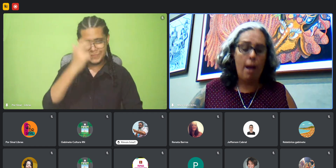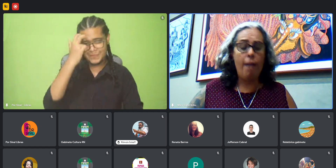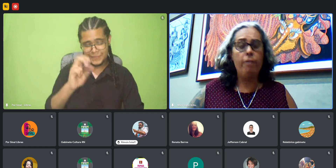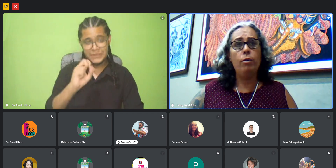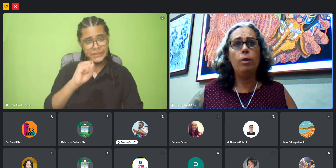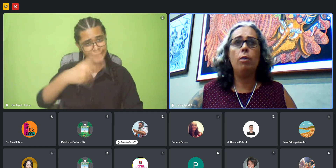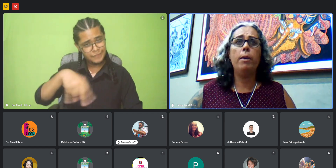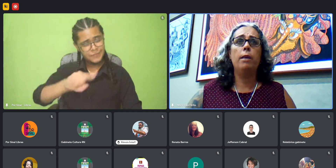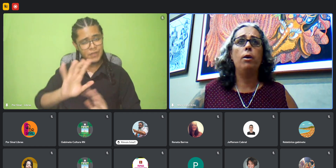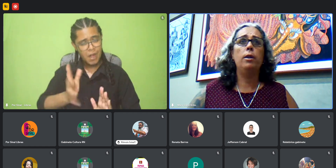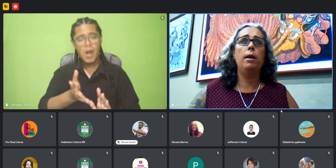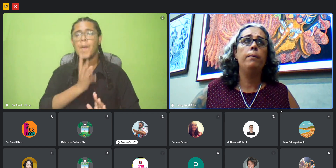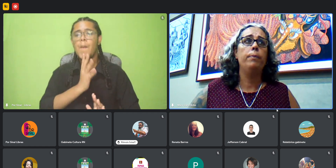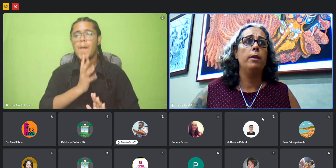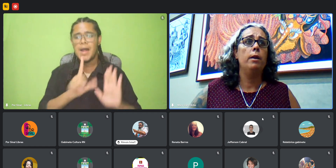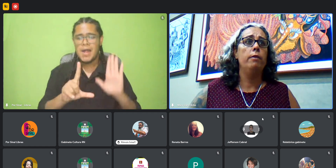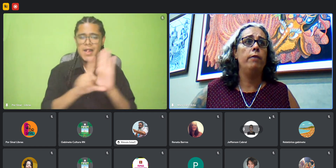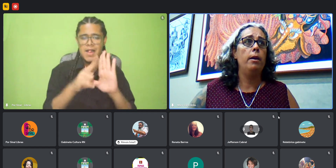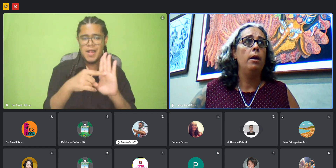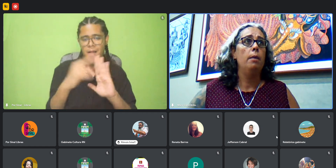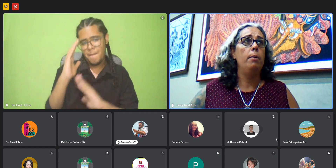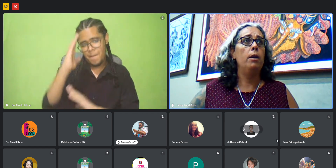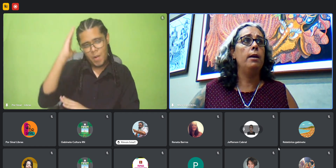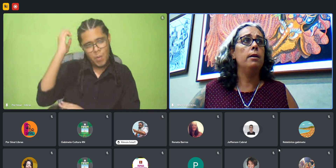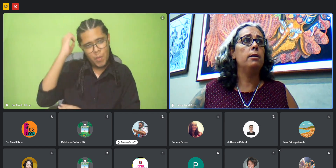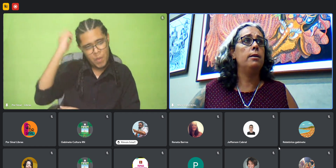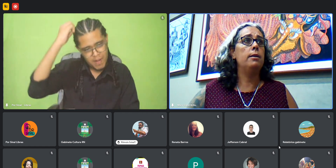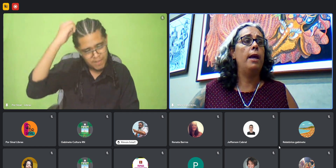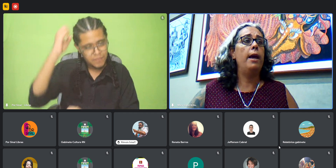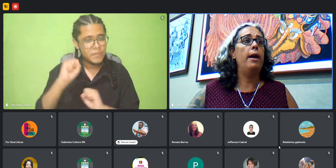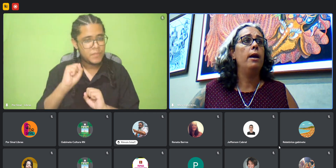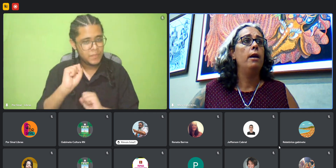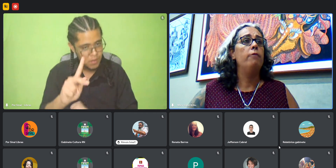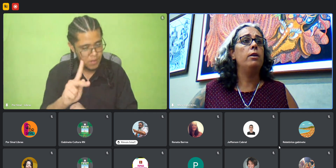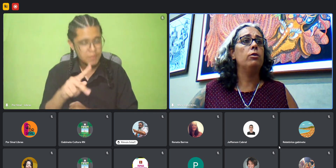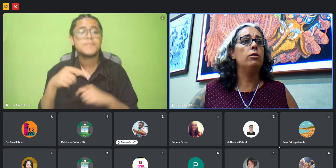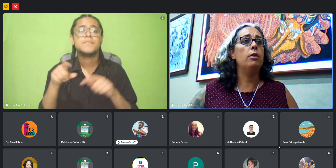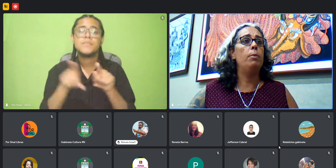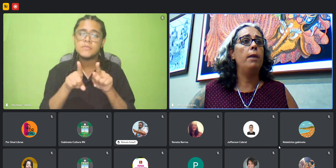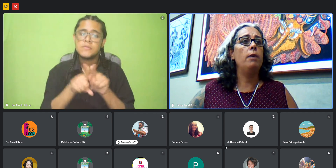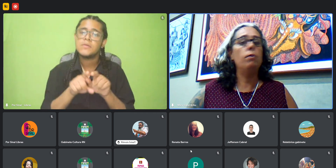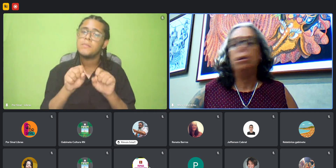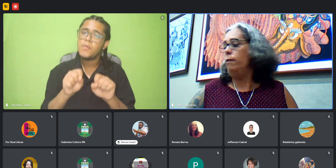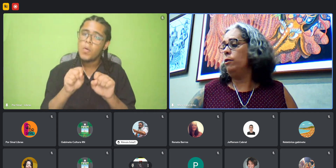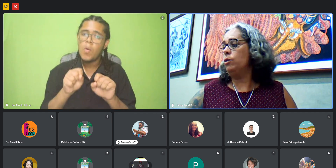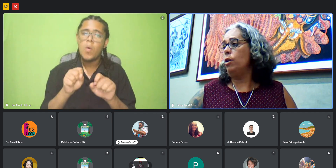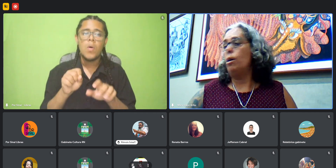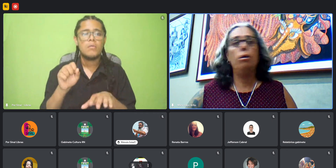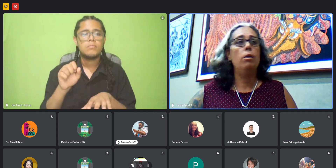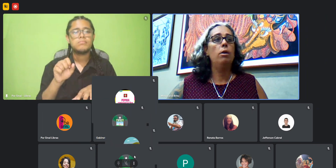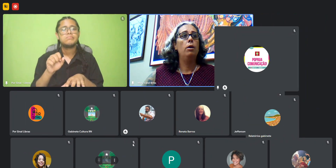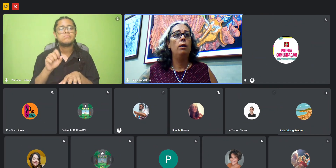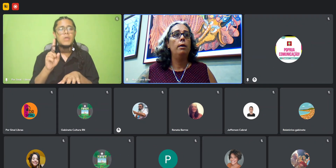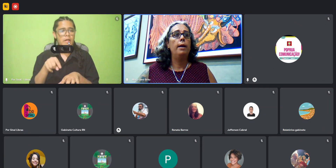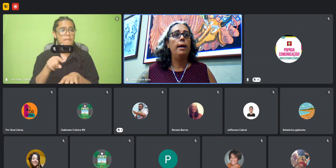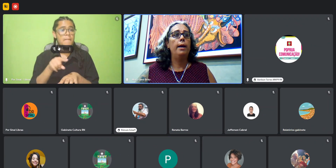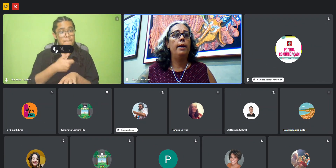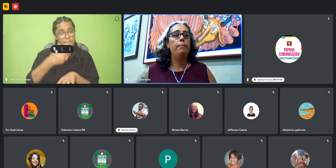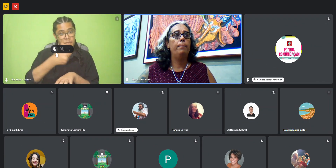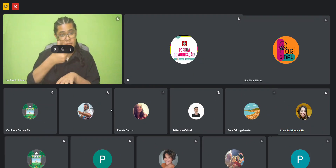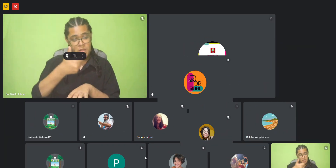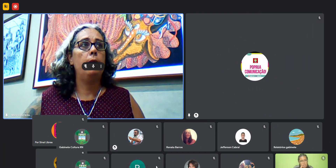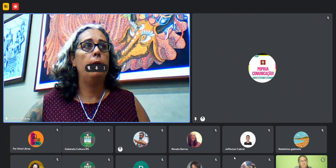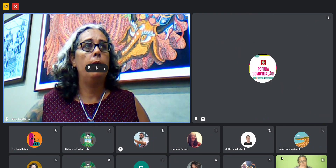Gustavo e como é que podem vir. Pode, Vanilson, ser o primeiro. Vou só...